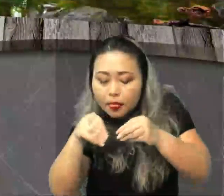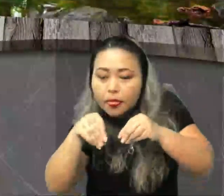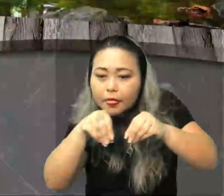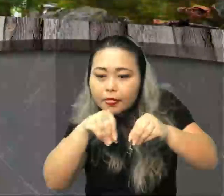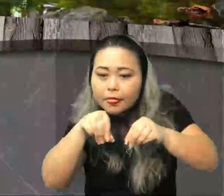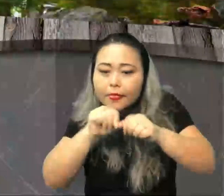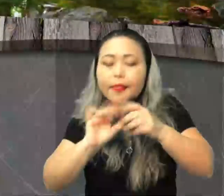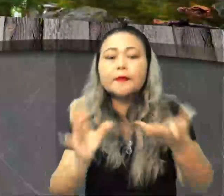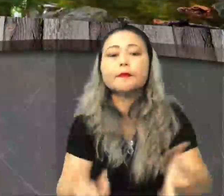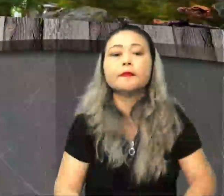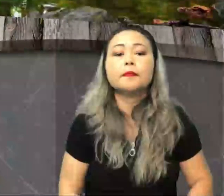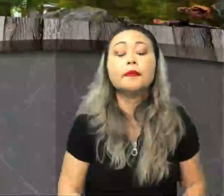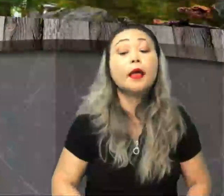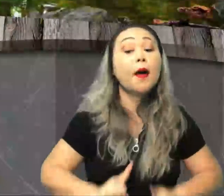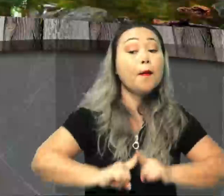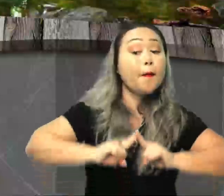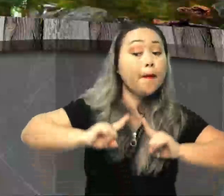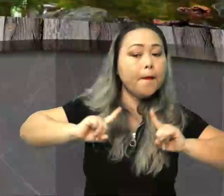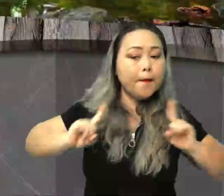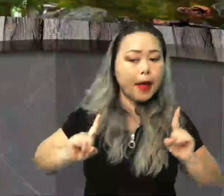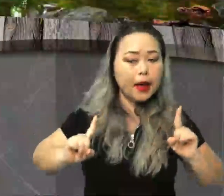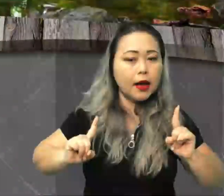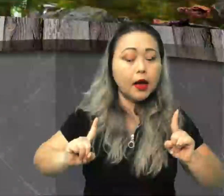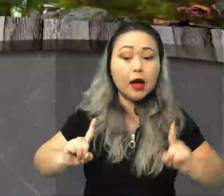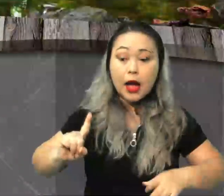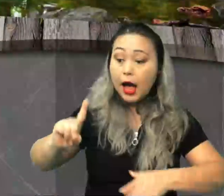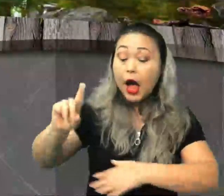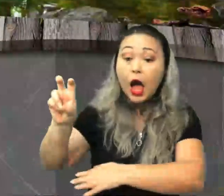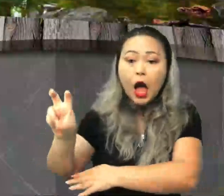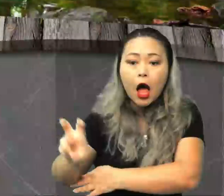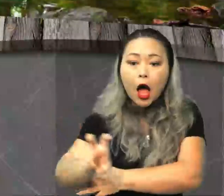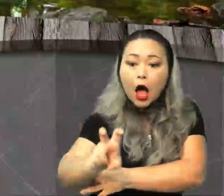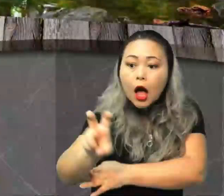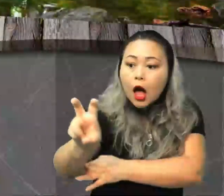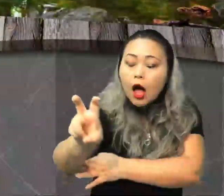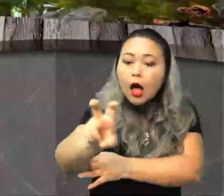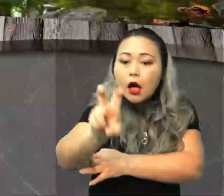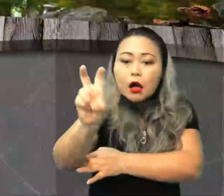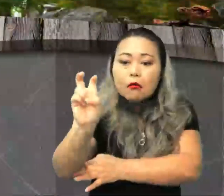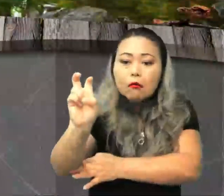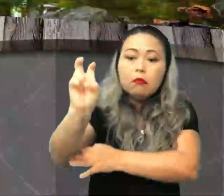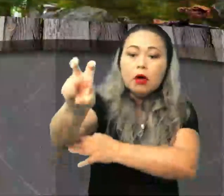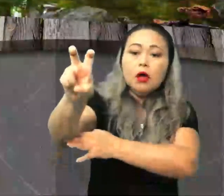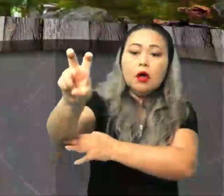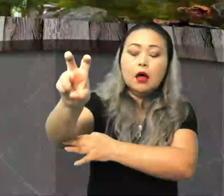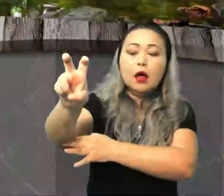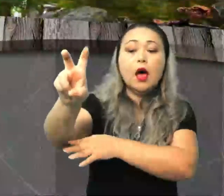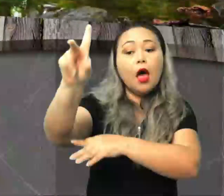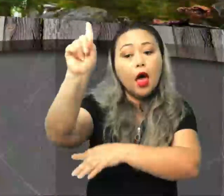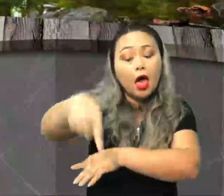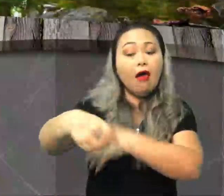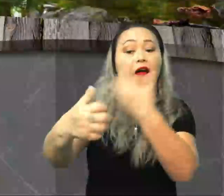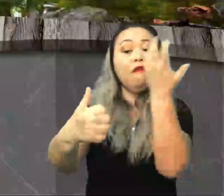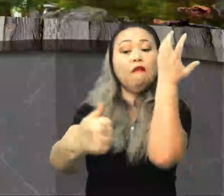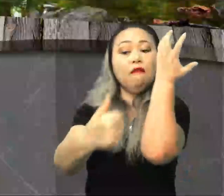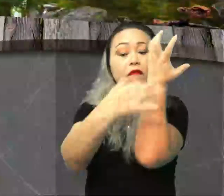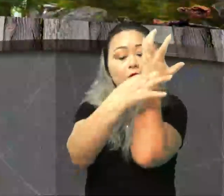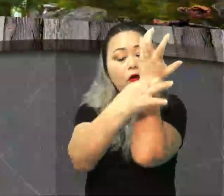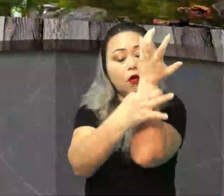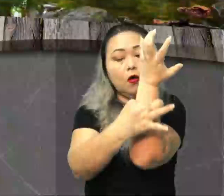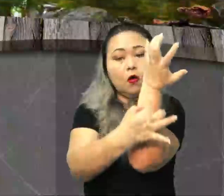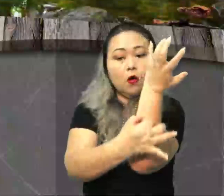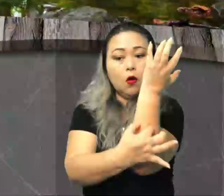diferenciada. Mas as cobras, as serpentes, elas são animais vertebrados, elas